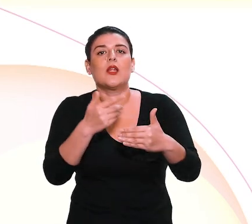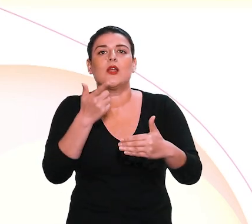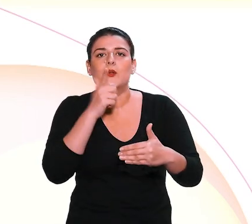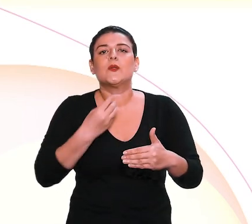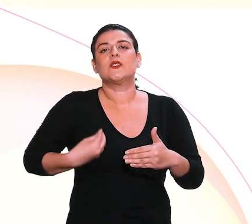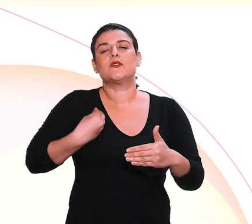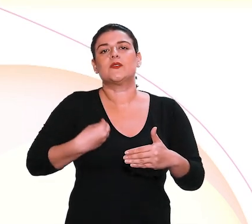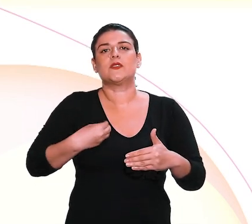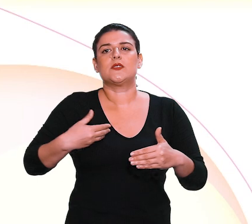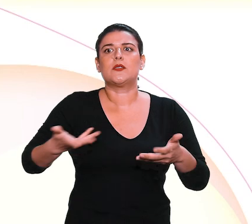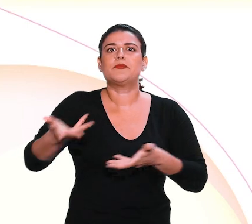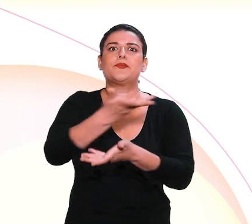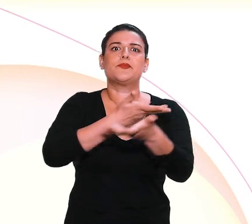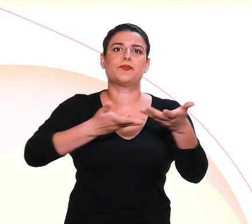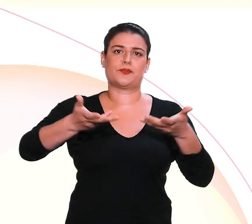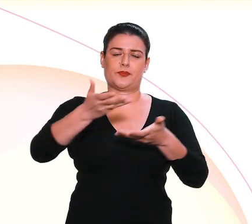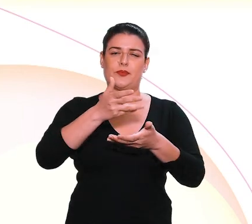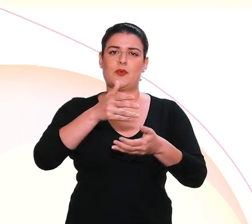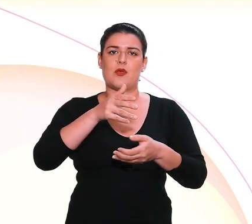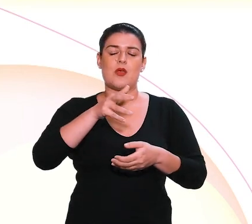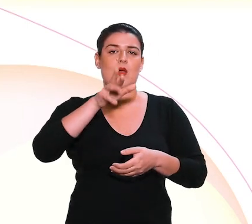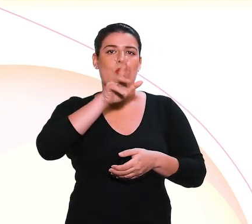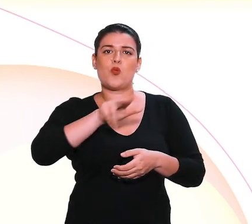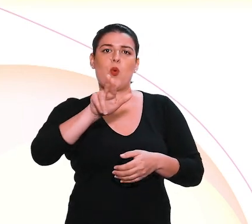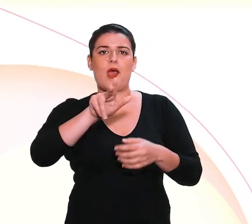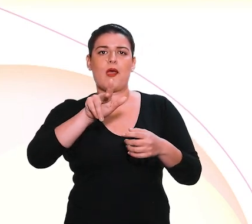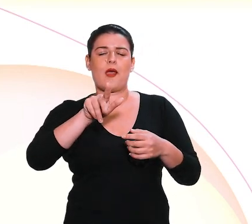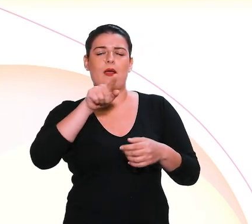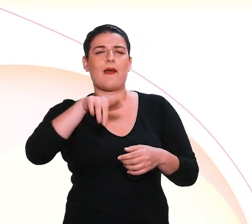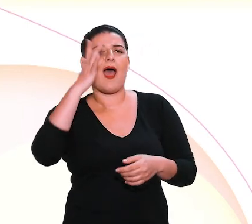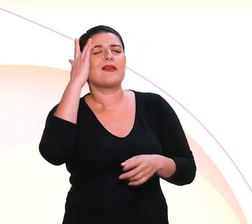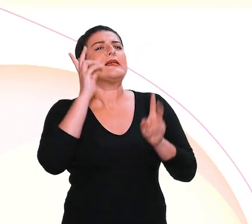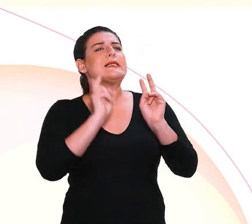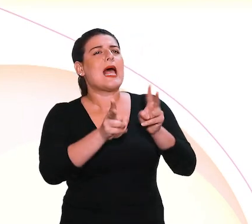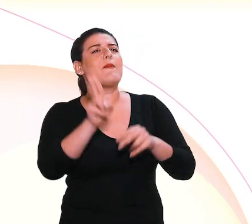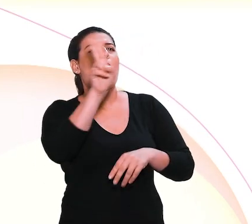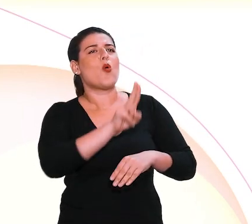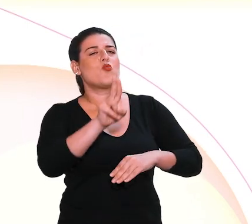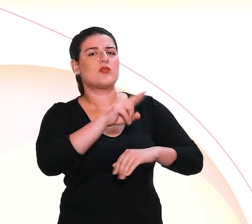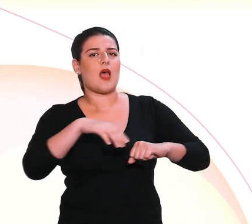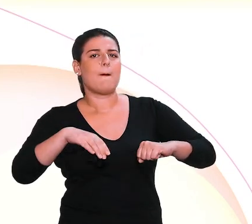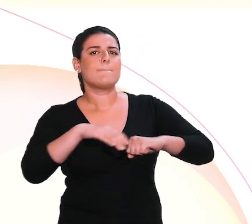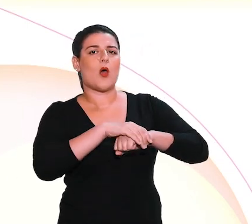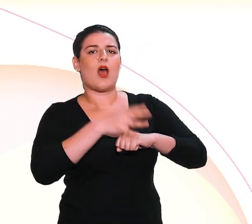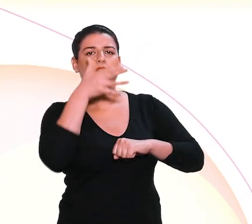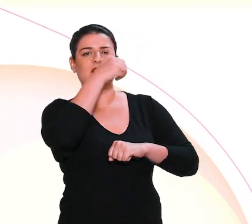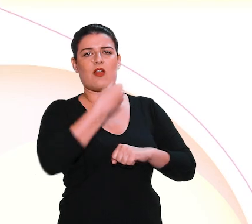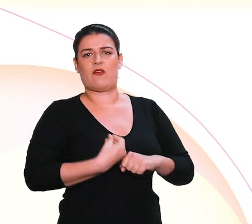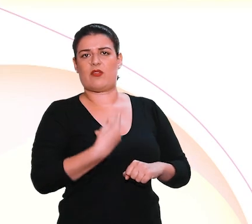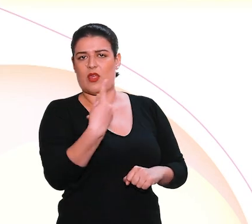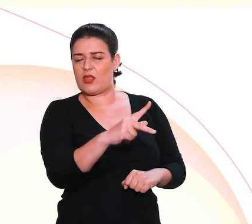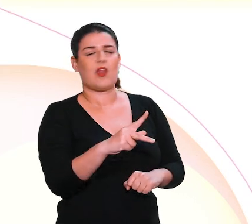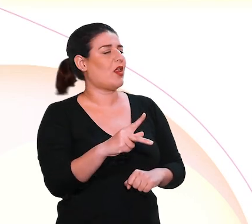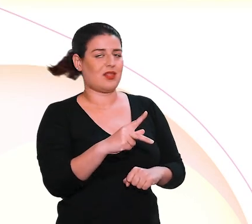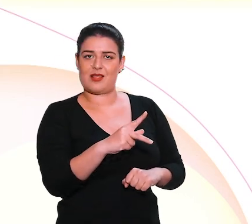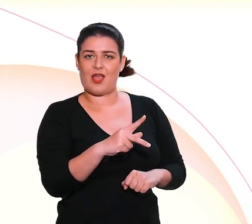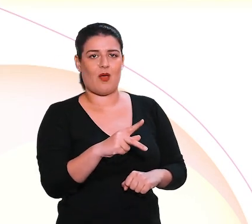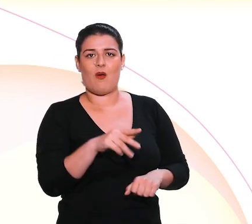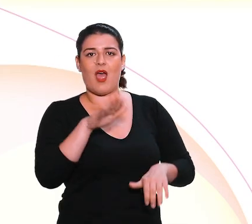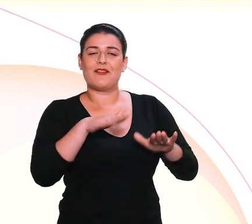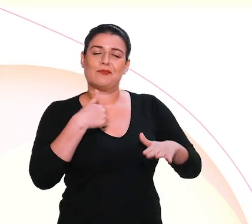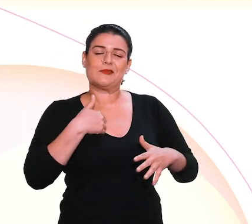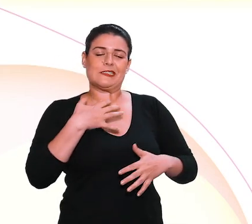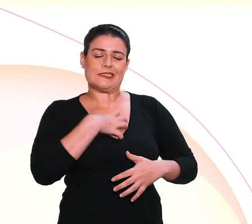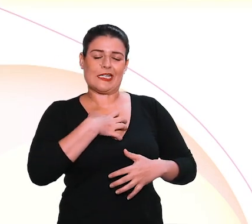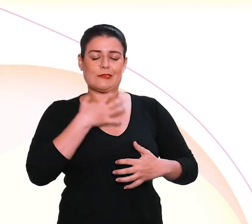funcional, ok? Não tenham essa impressão de que sempre a prótese vai ser a salvação para tudo, porque você vai se